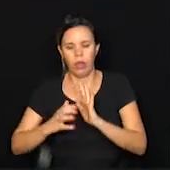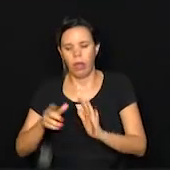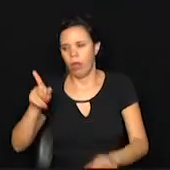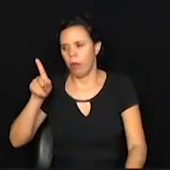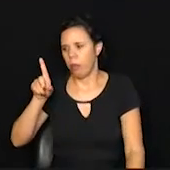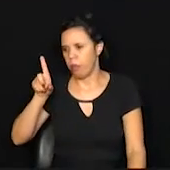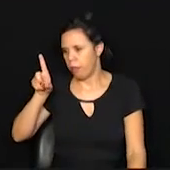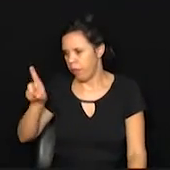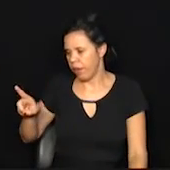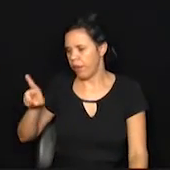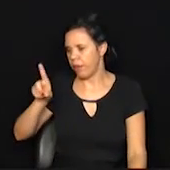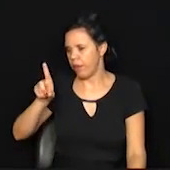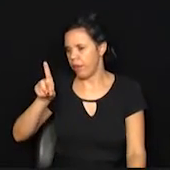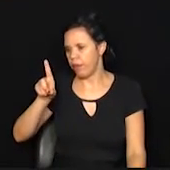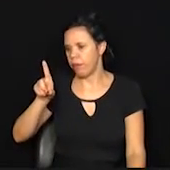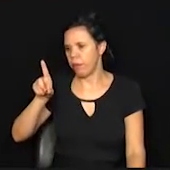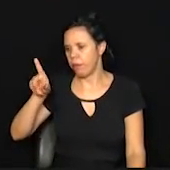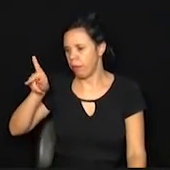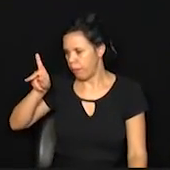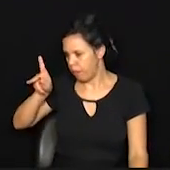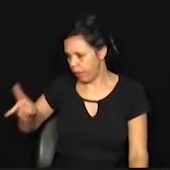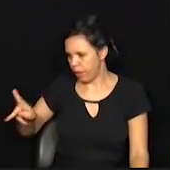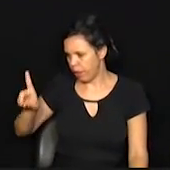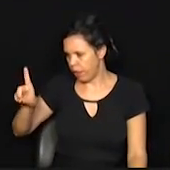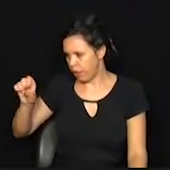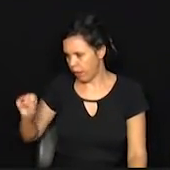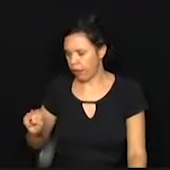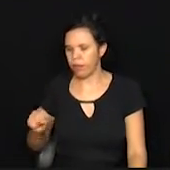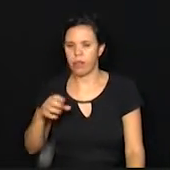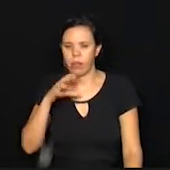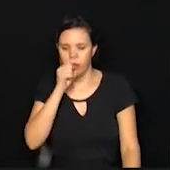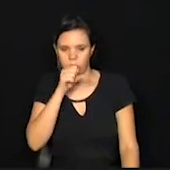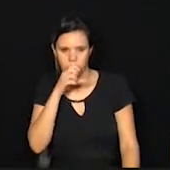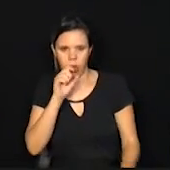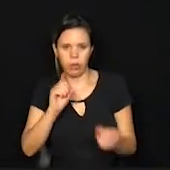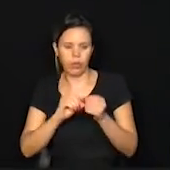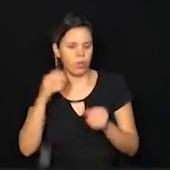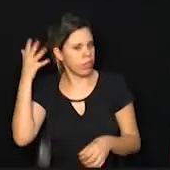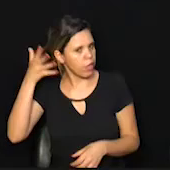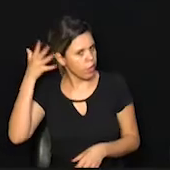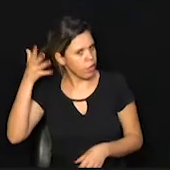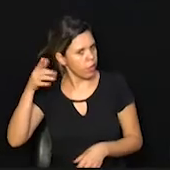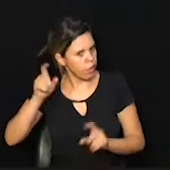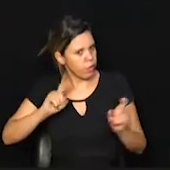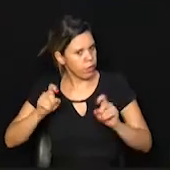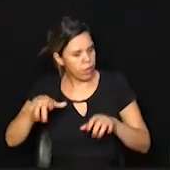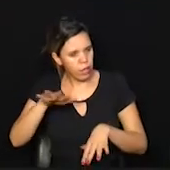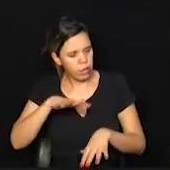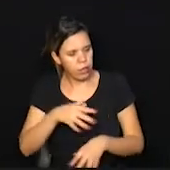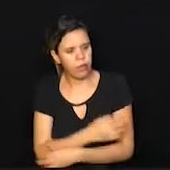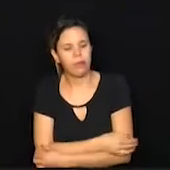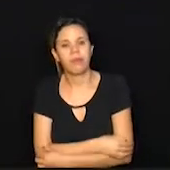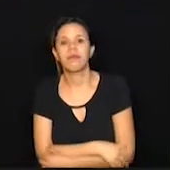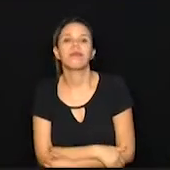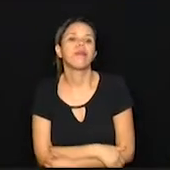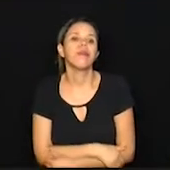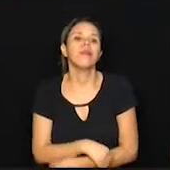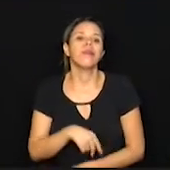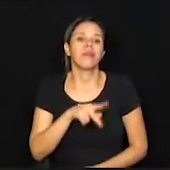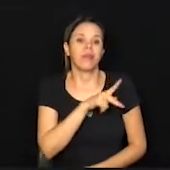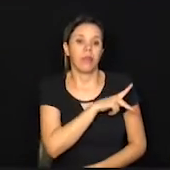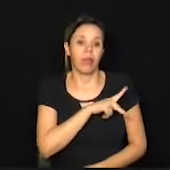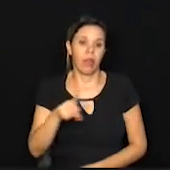partido democrático social no sábado fizeram sua convenção na convenção a conversora